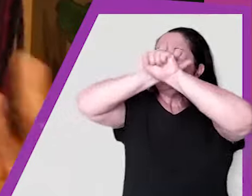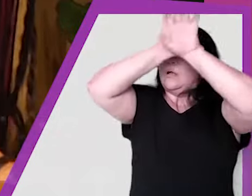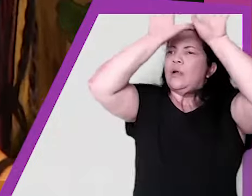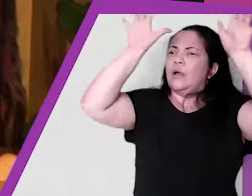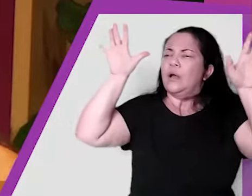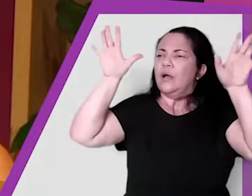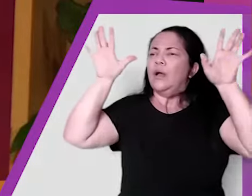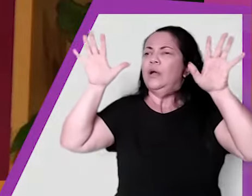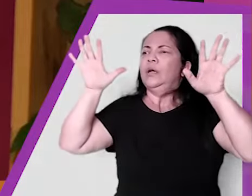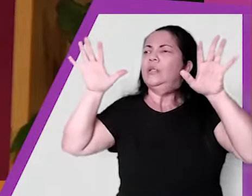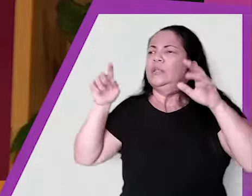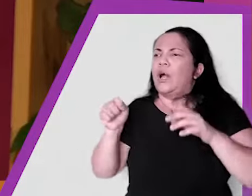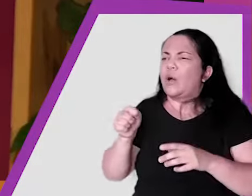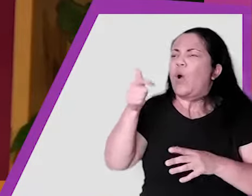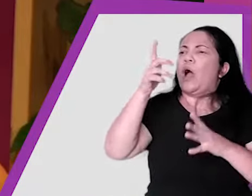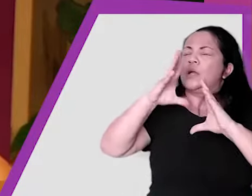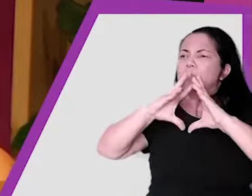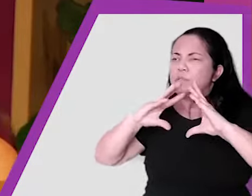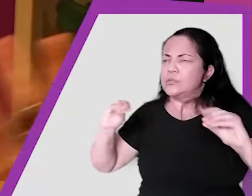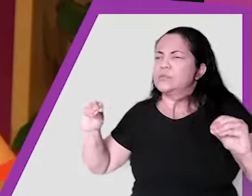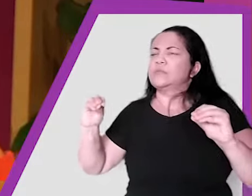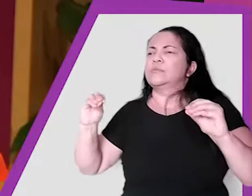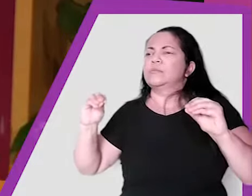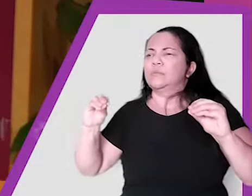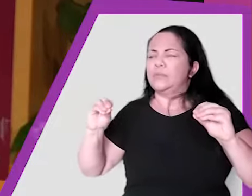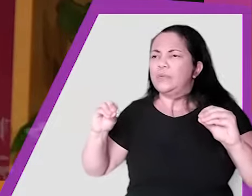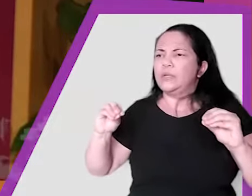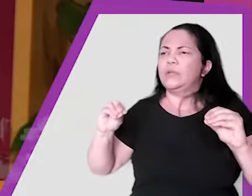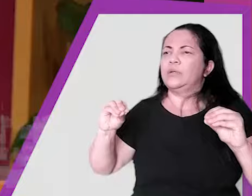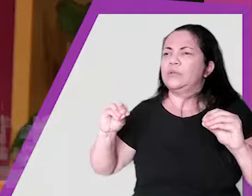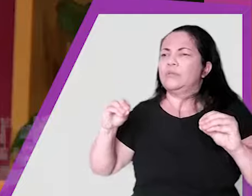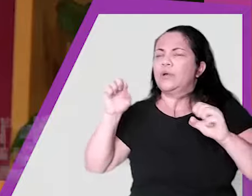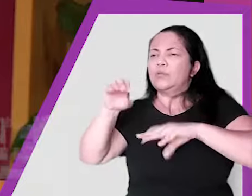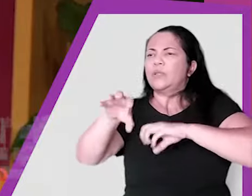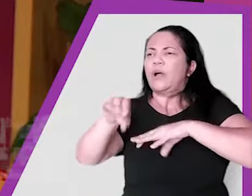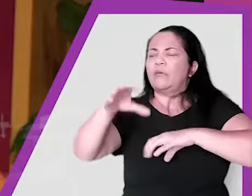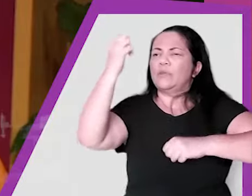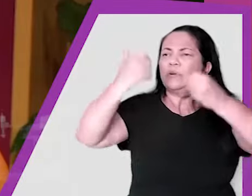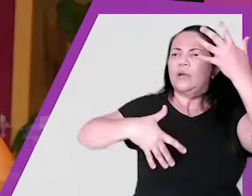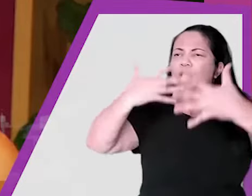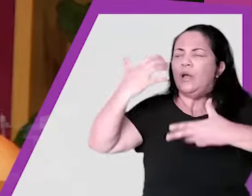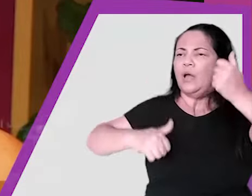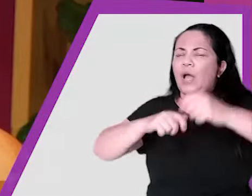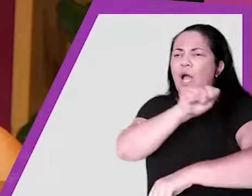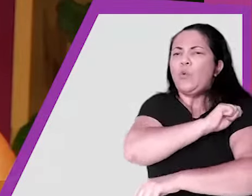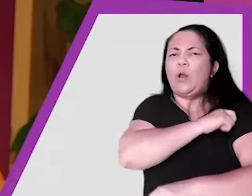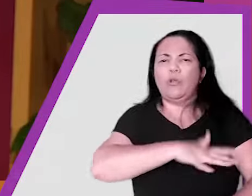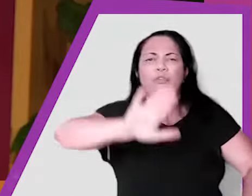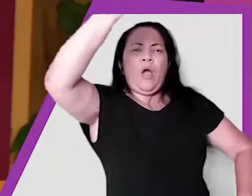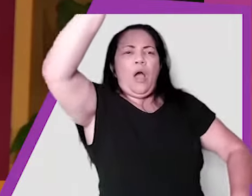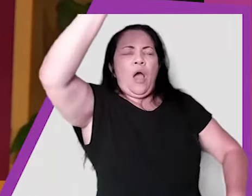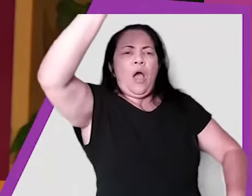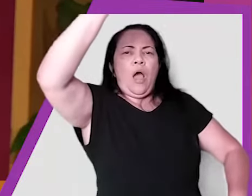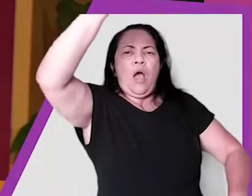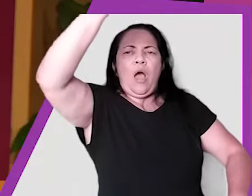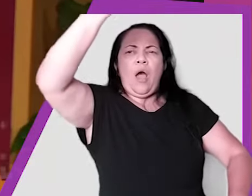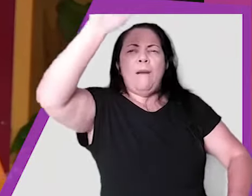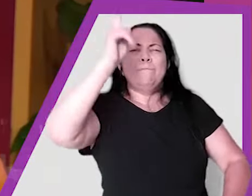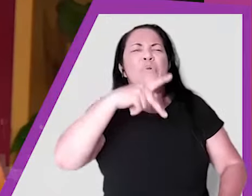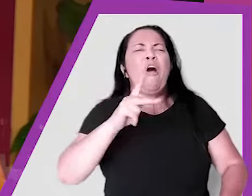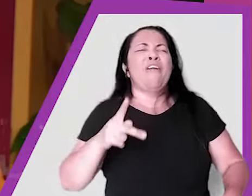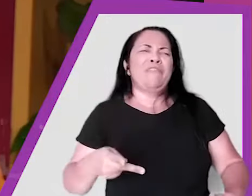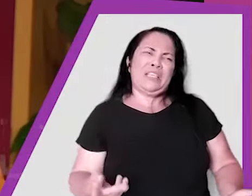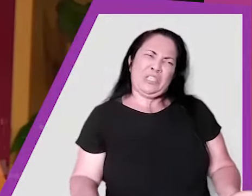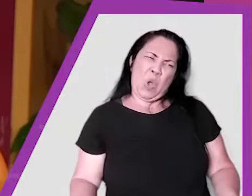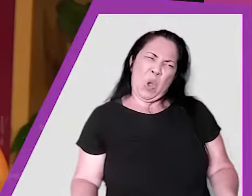está ameaçada. Ah, então, porque o mico-leão-dourado está ameaçado de extinção, ele pode desaparecer. Aí